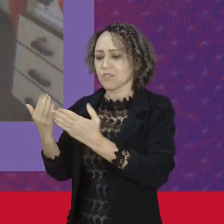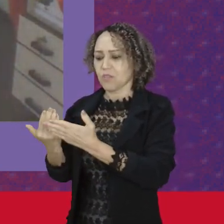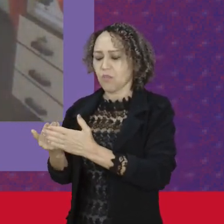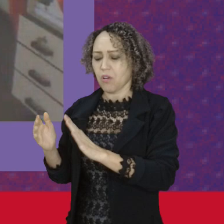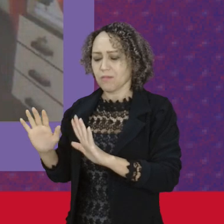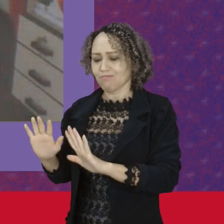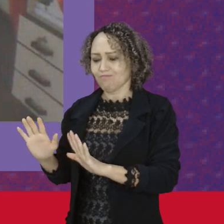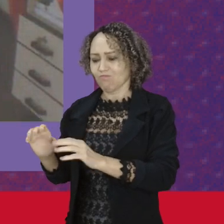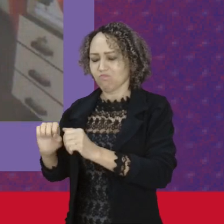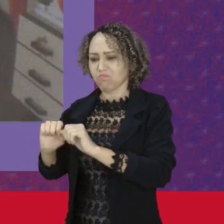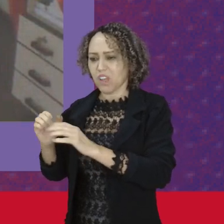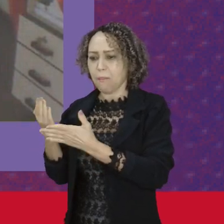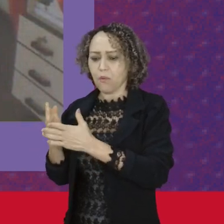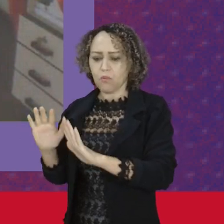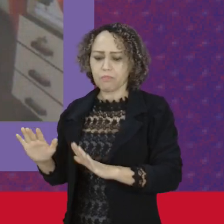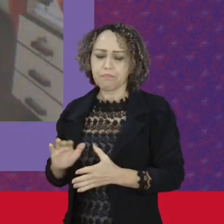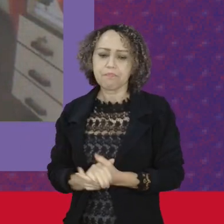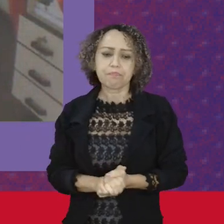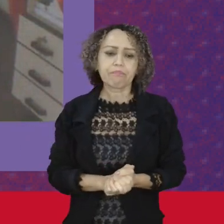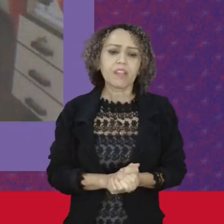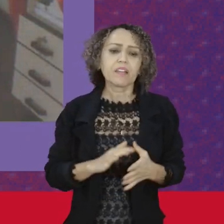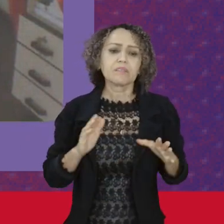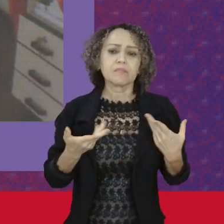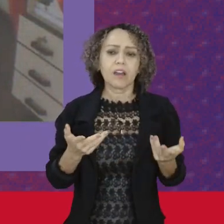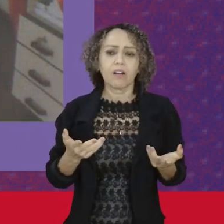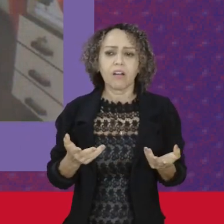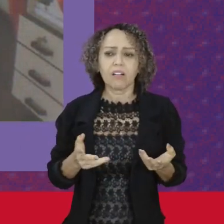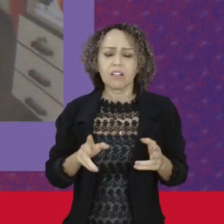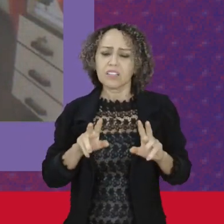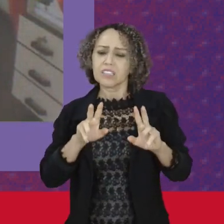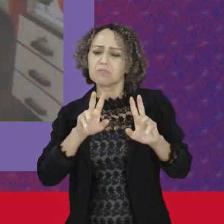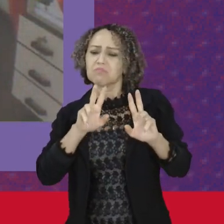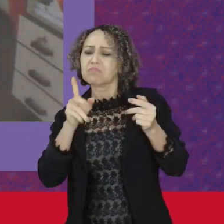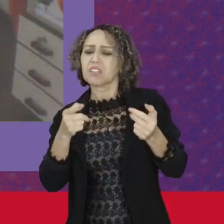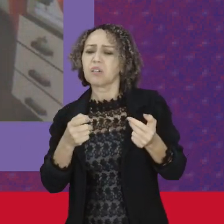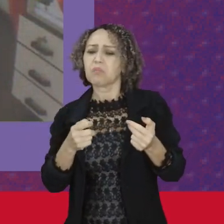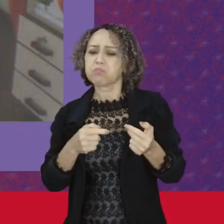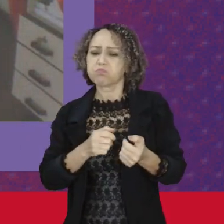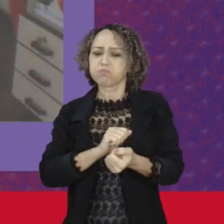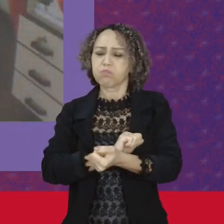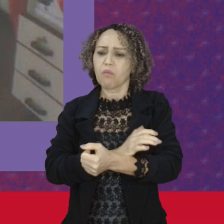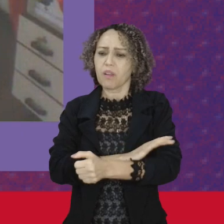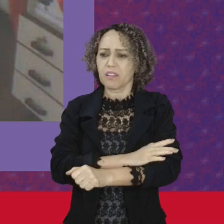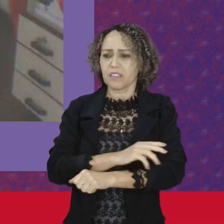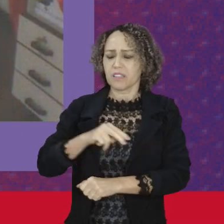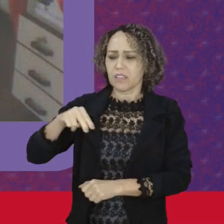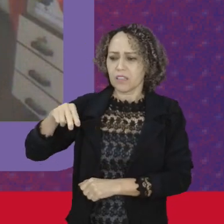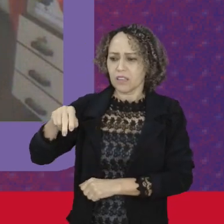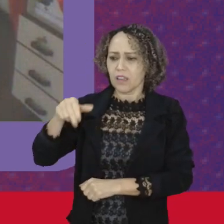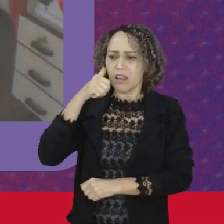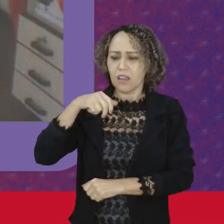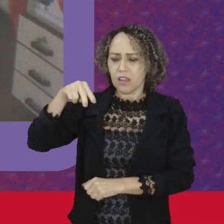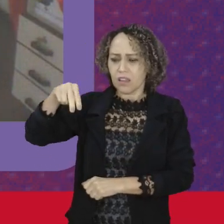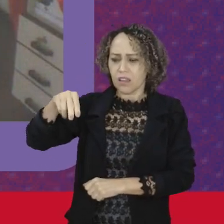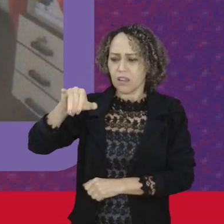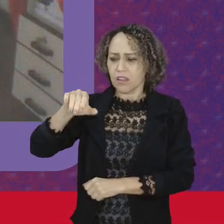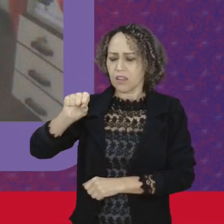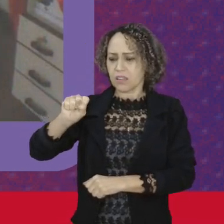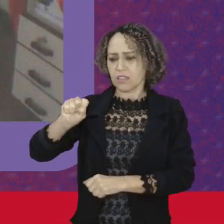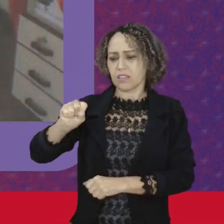que, por questões do próprio racismo, a Anísia Floresta ficou na